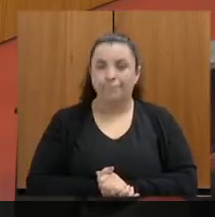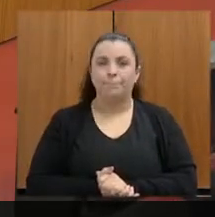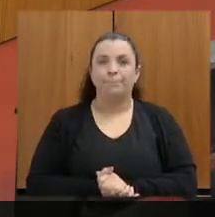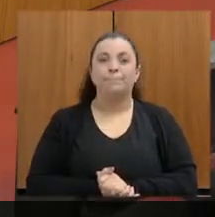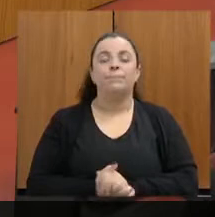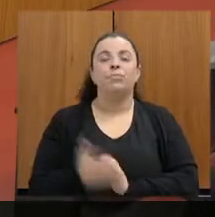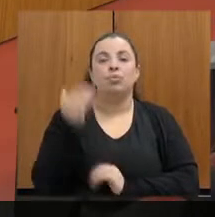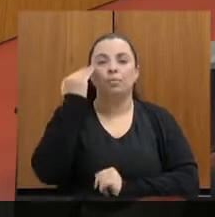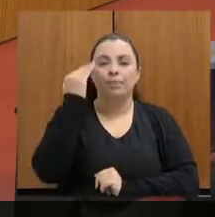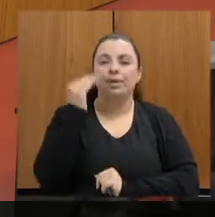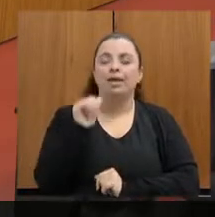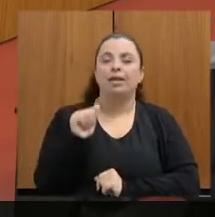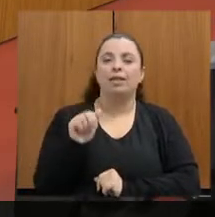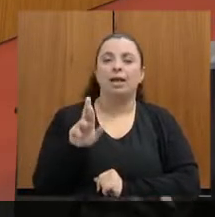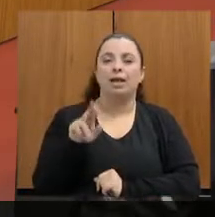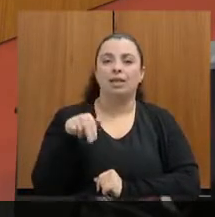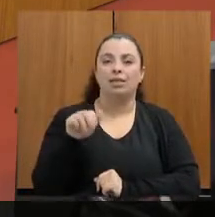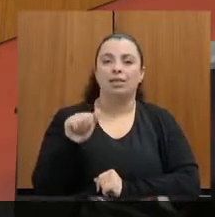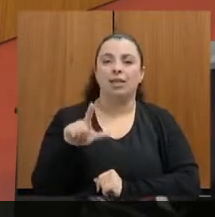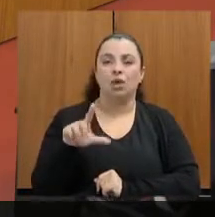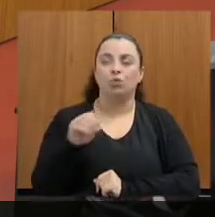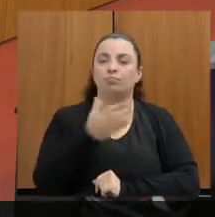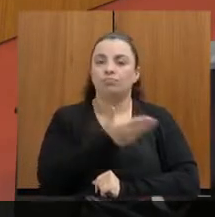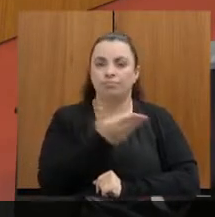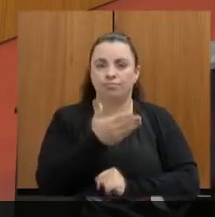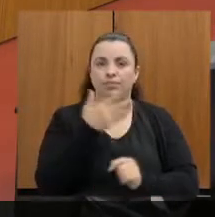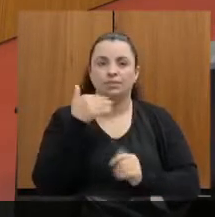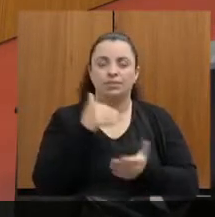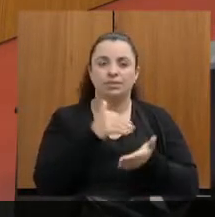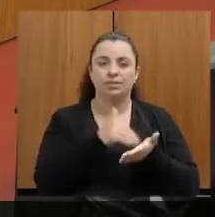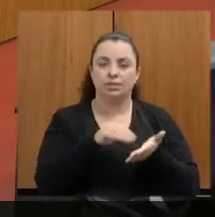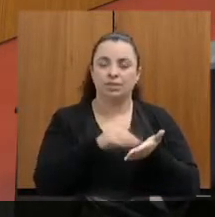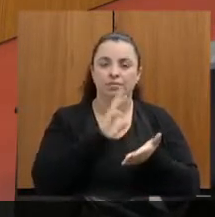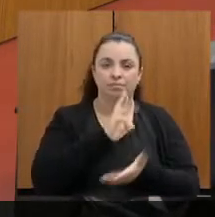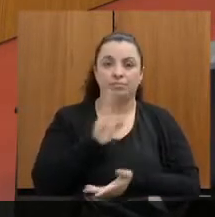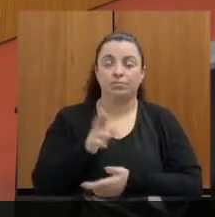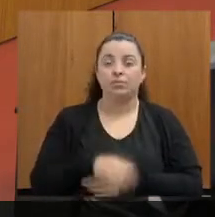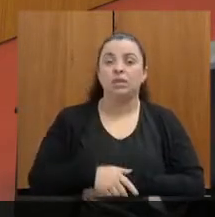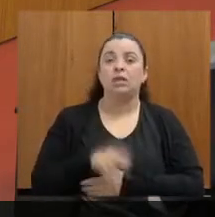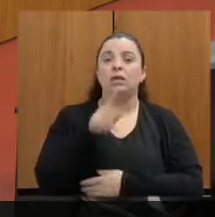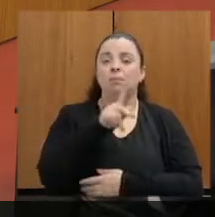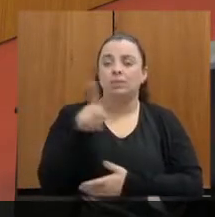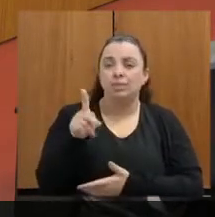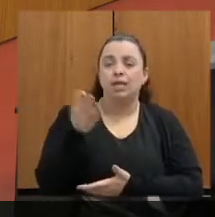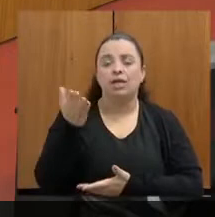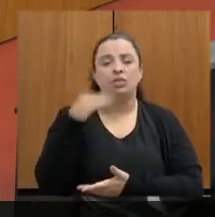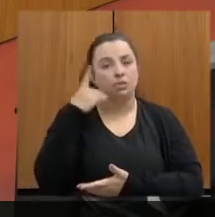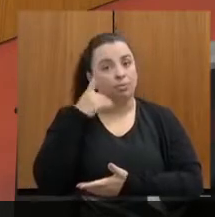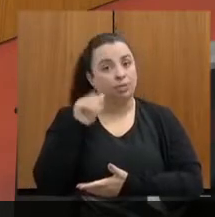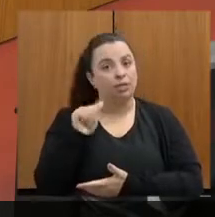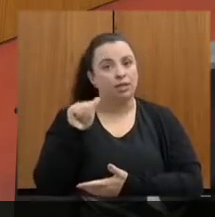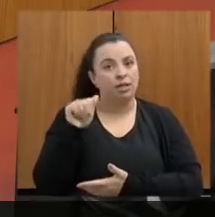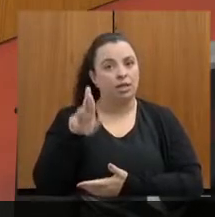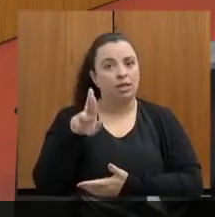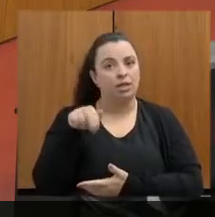obrigado a palavra o secretário e Presidente Deputado Arnaldo é